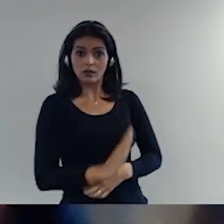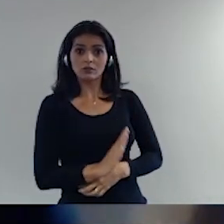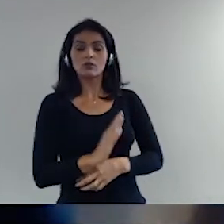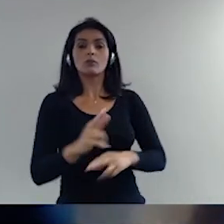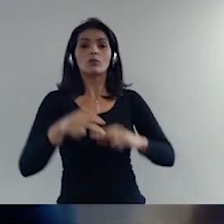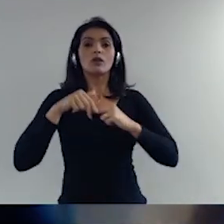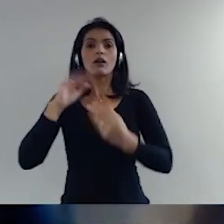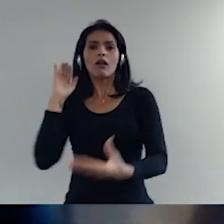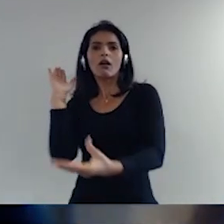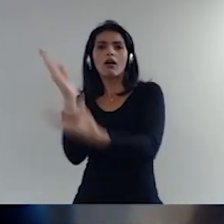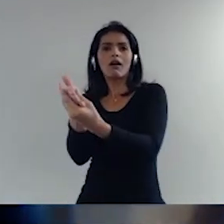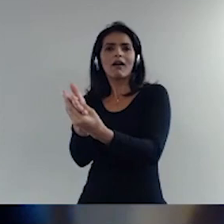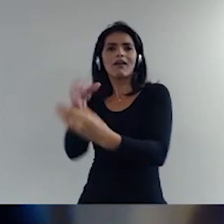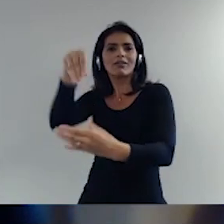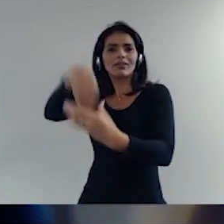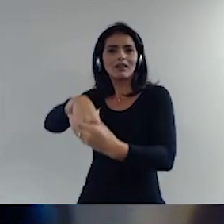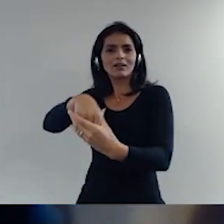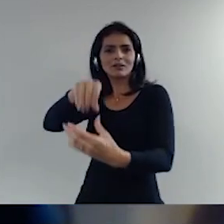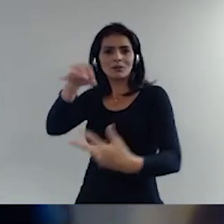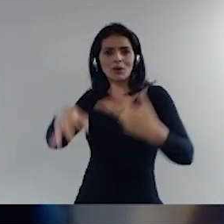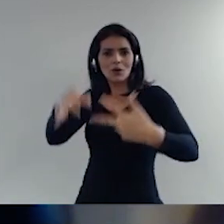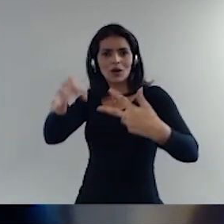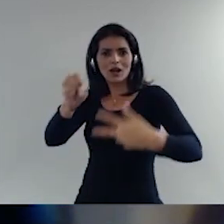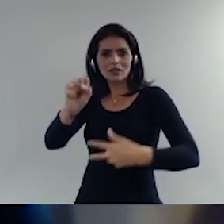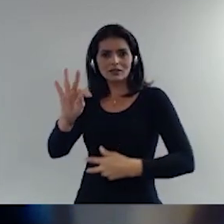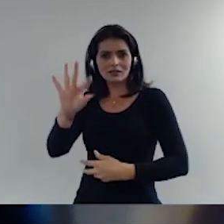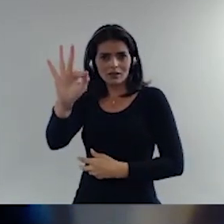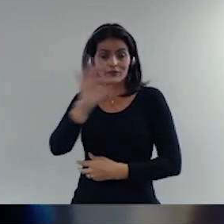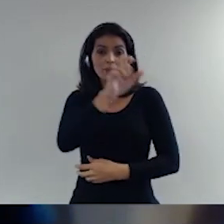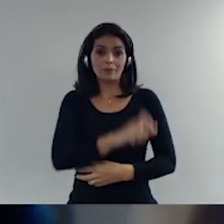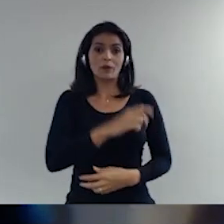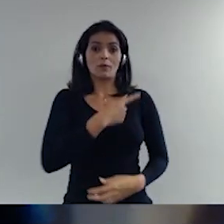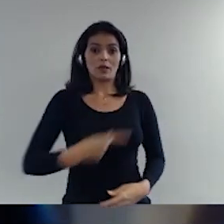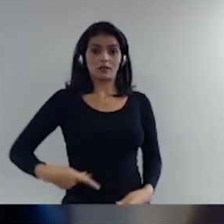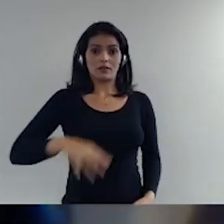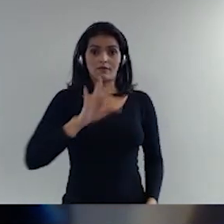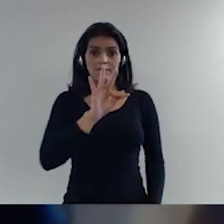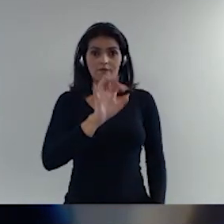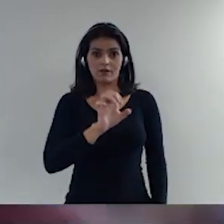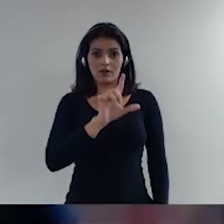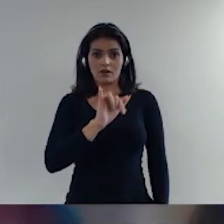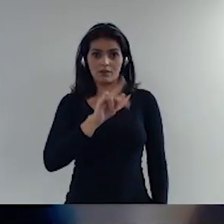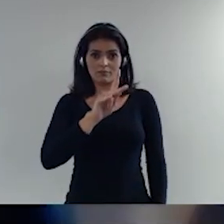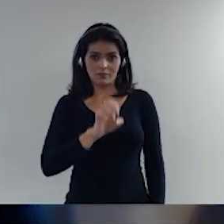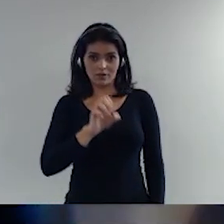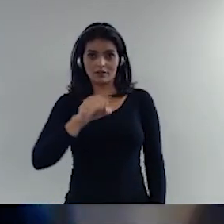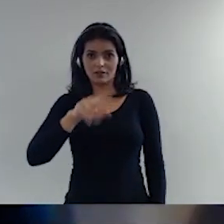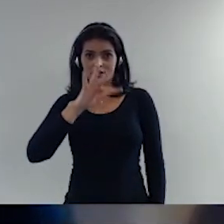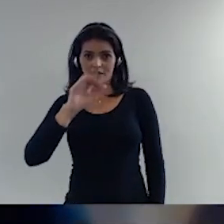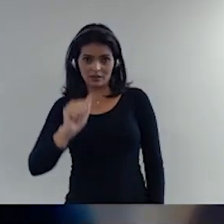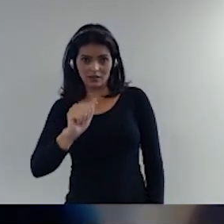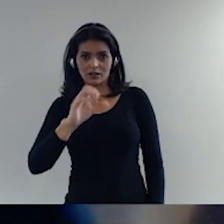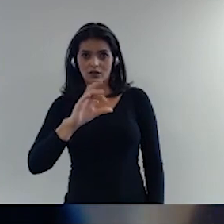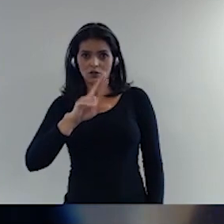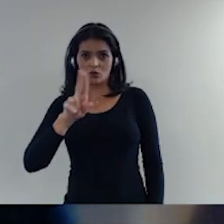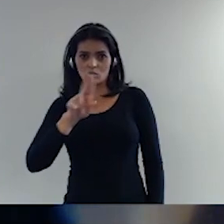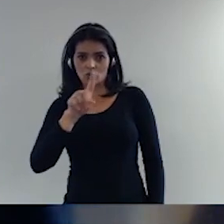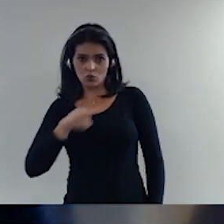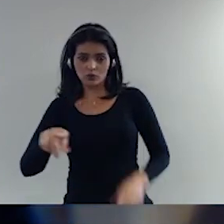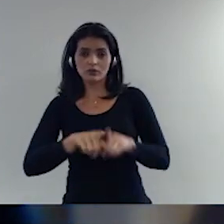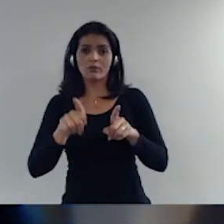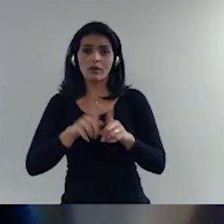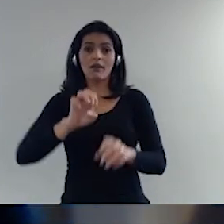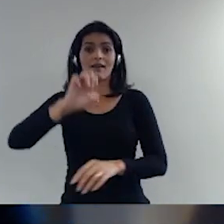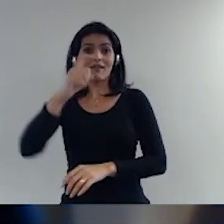que têm ingressado no Supremo Tribunal Federal. O presidente Felipe Santa Cruz e todos os nossos ex-presidentes e conselheiros